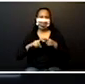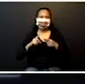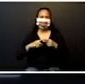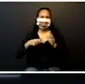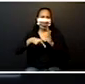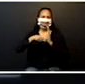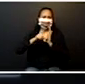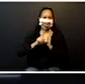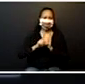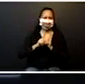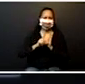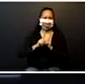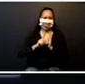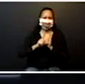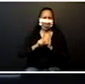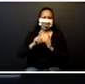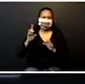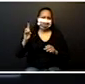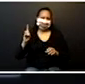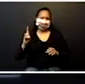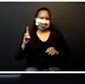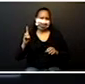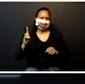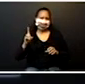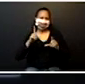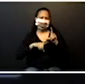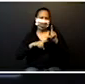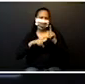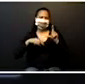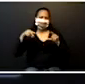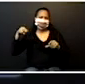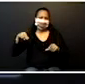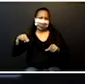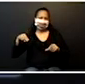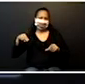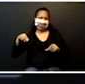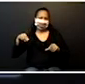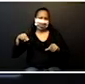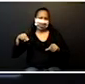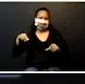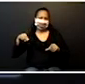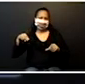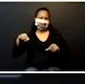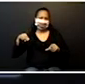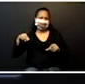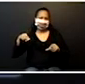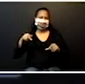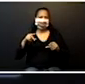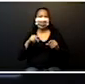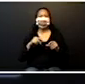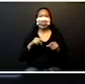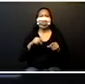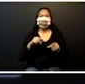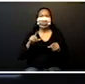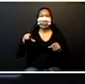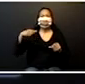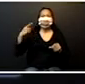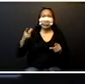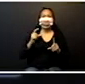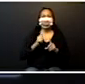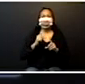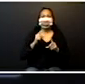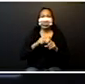a letra N? E por que em Pampa e lembra que tem a letra P e a letra B, ele